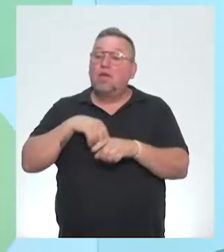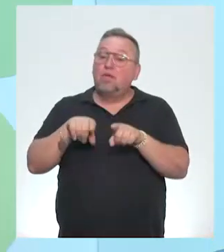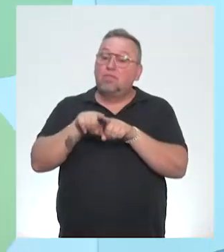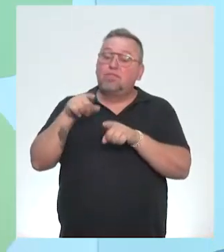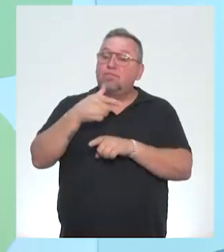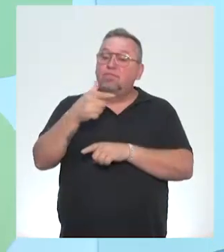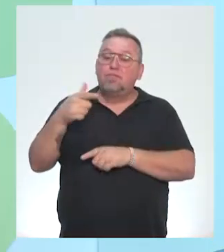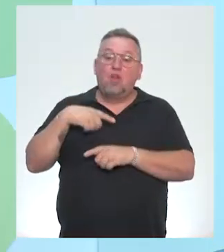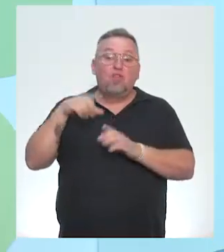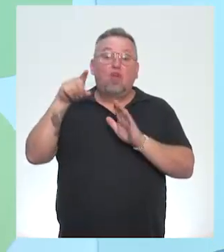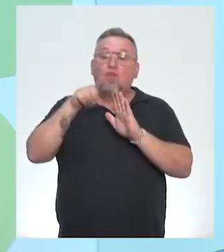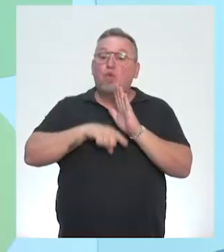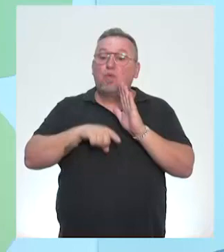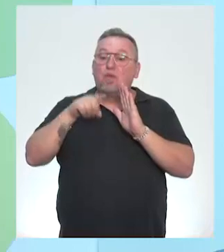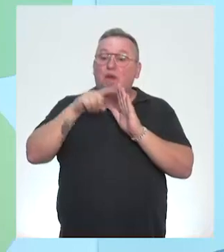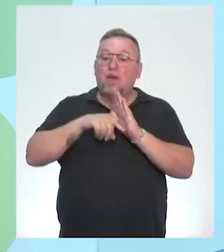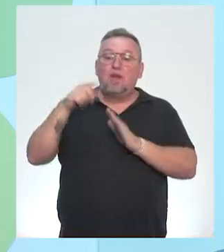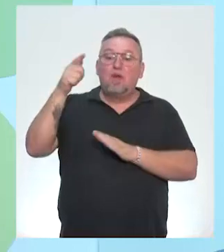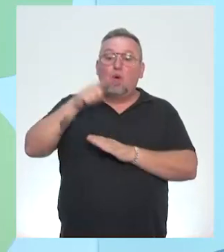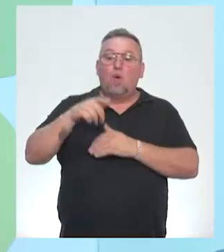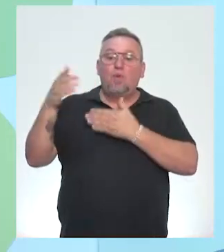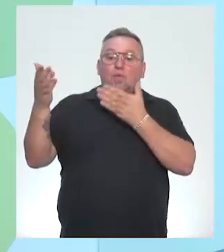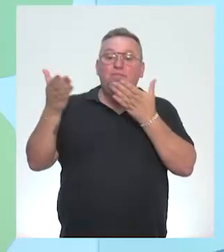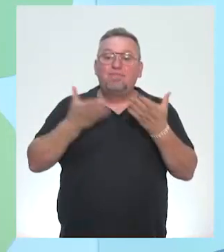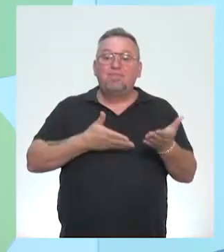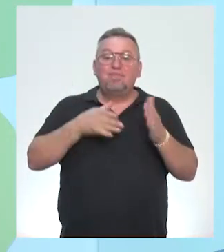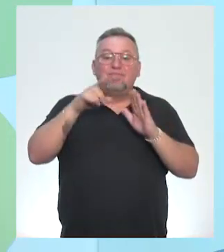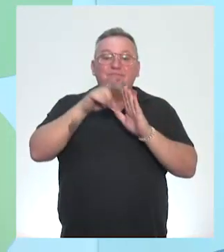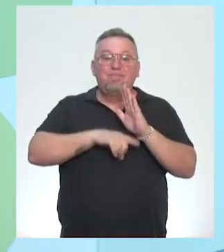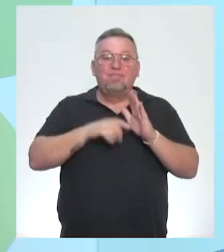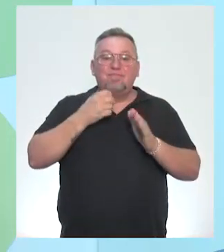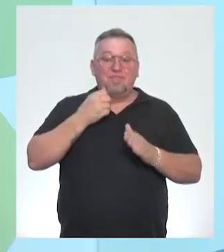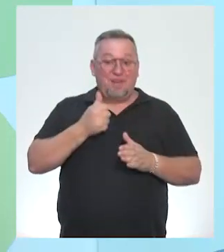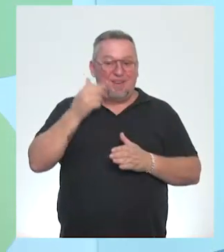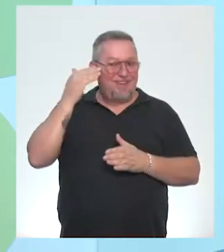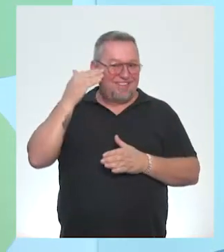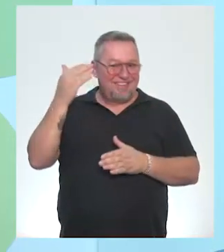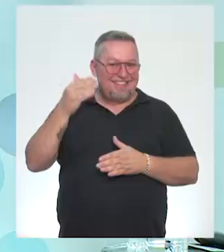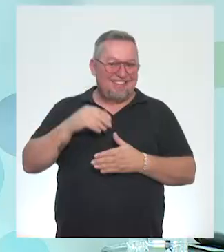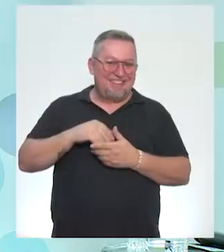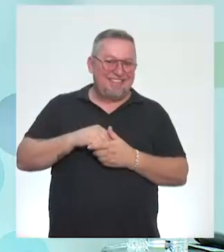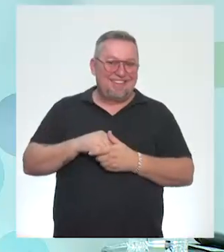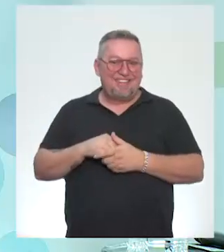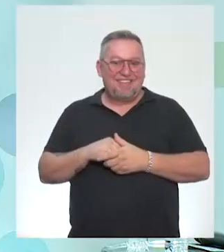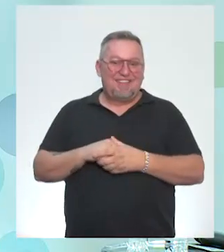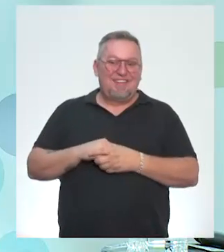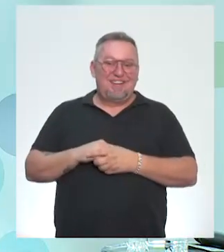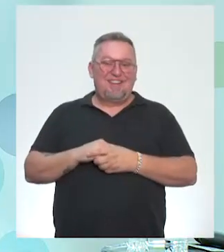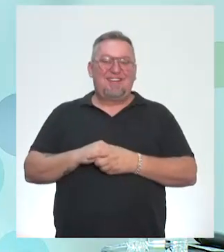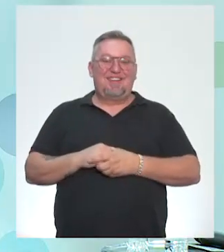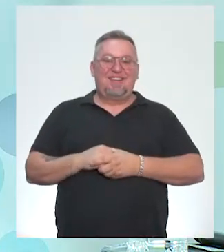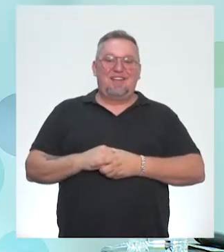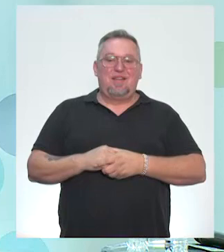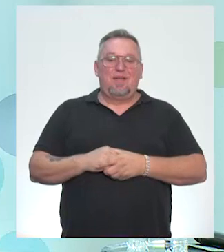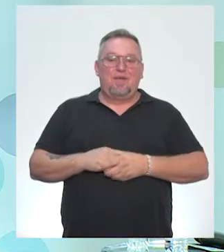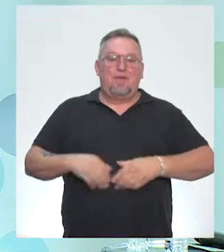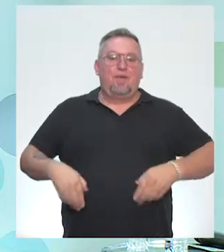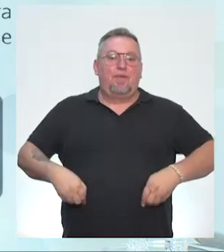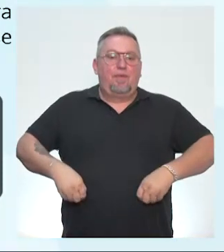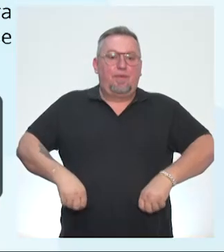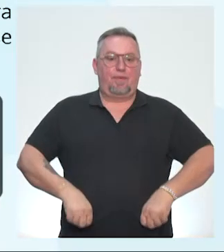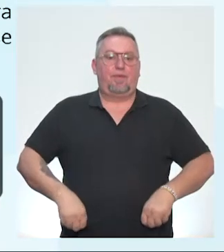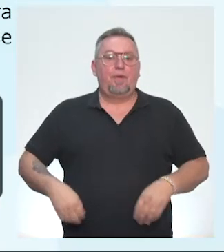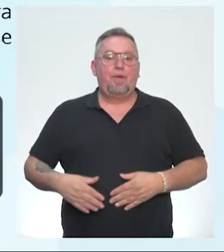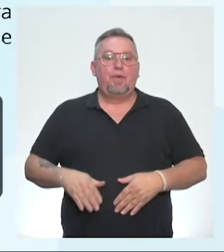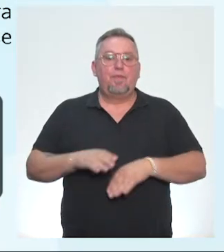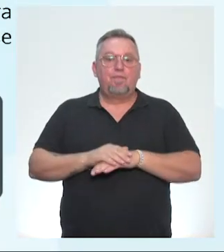agora basta subtrair, outros já trouxeram a subtração. Muito bem, gente, obrigada. Beleza, então. Próxima atividade, Vivi? Bora. A3. Vamos fazer a